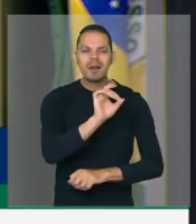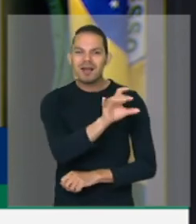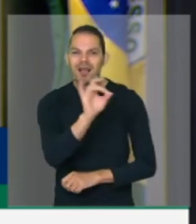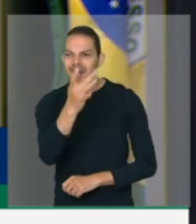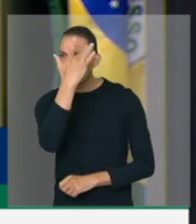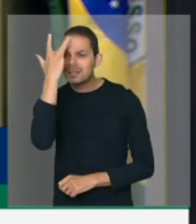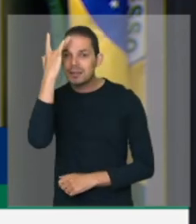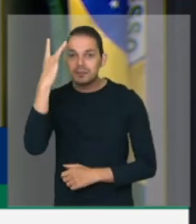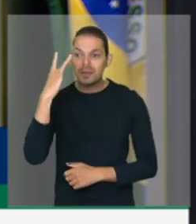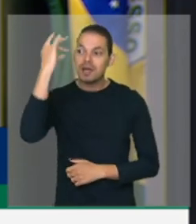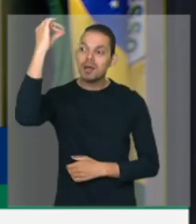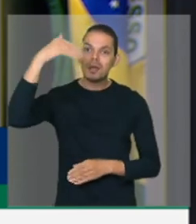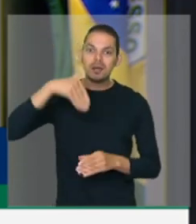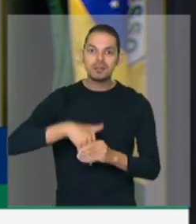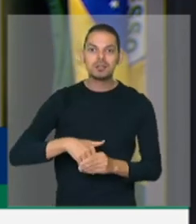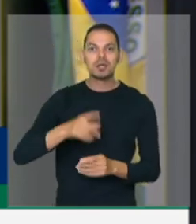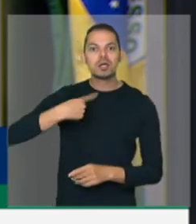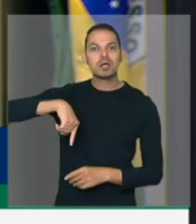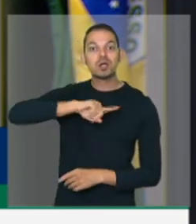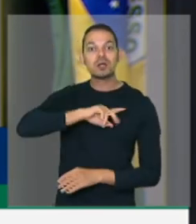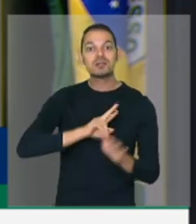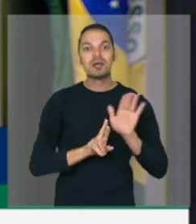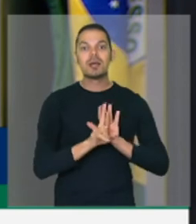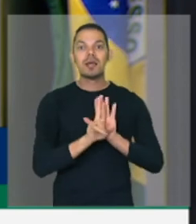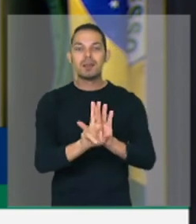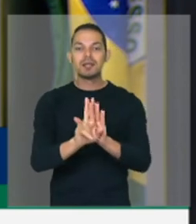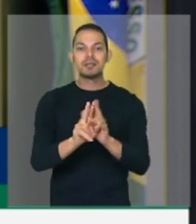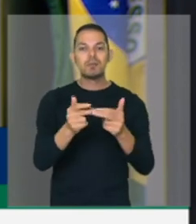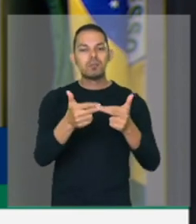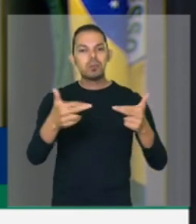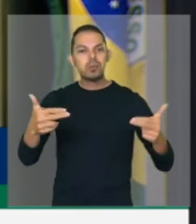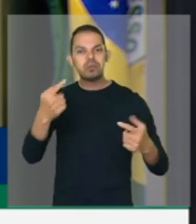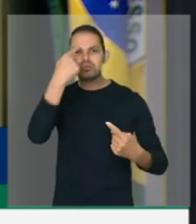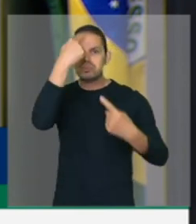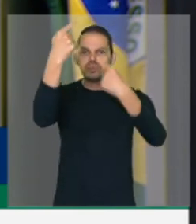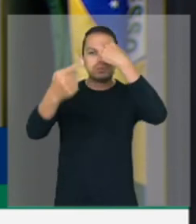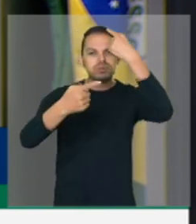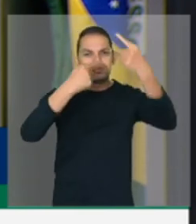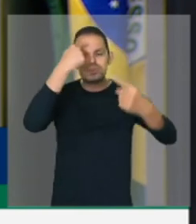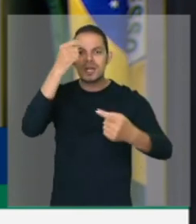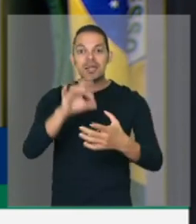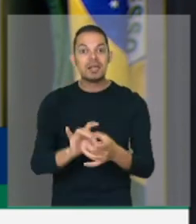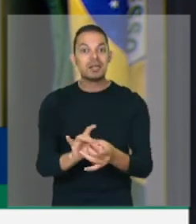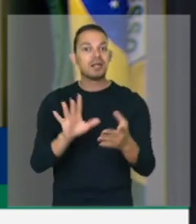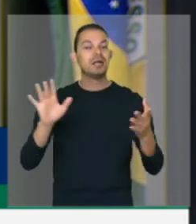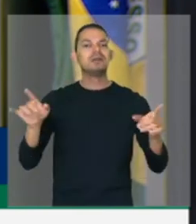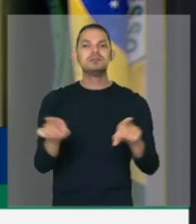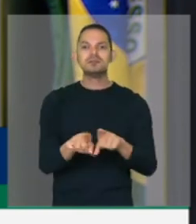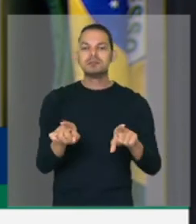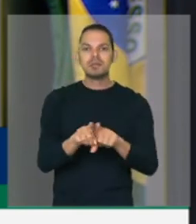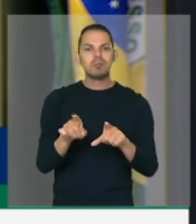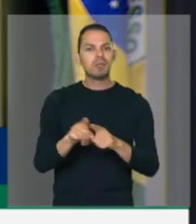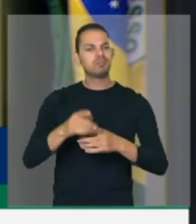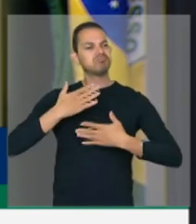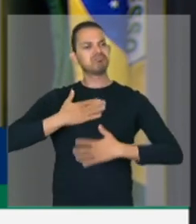tem em nós, de que nós representemos as suas ideias aqui de maneira livre e